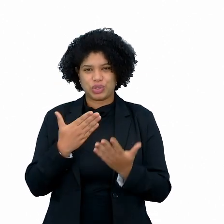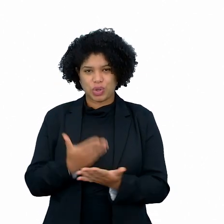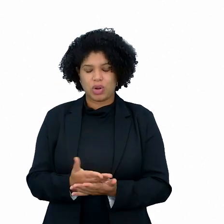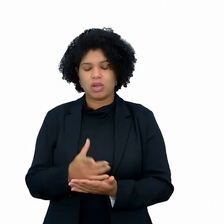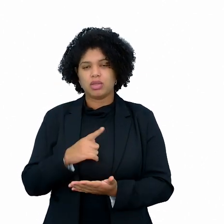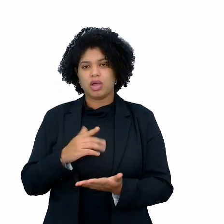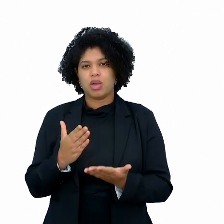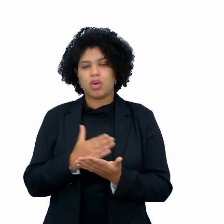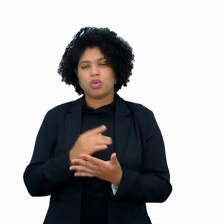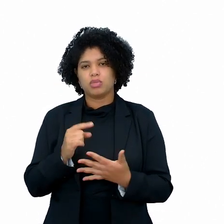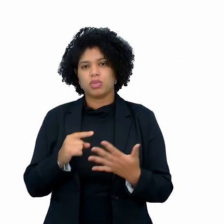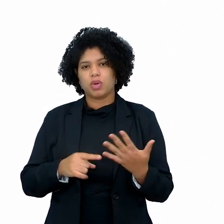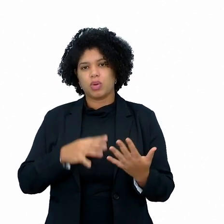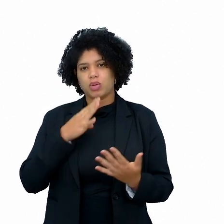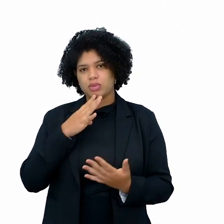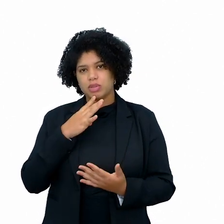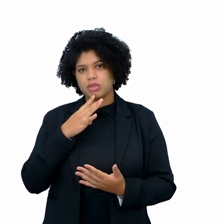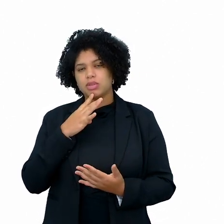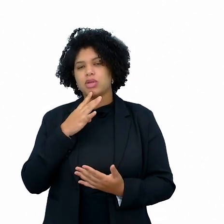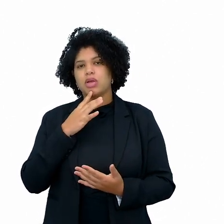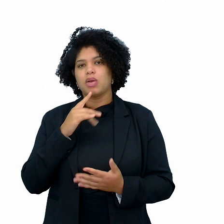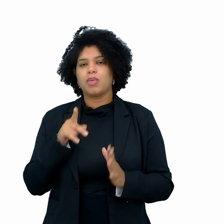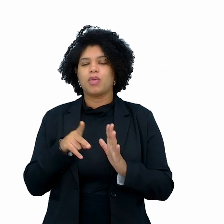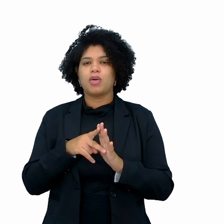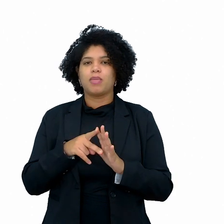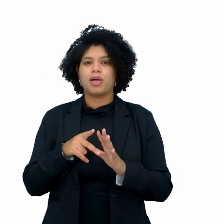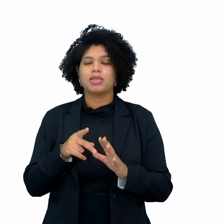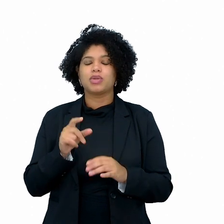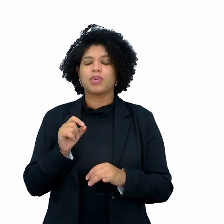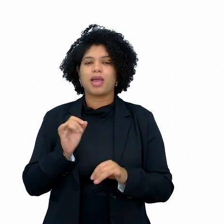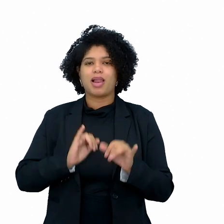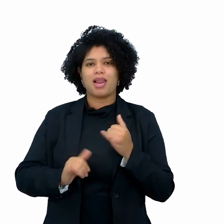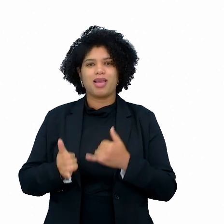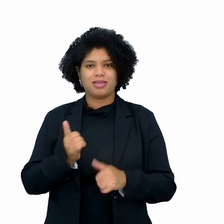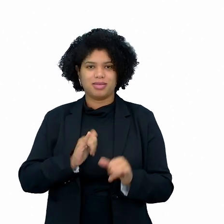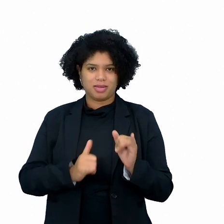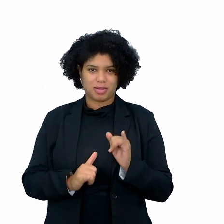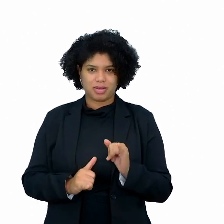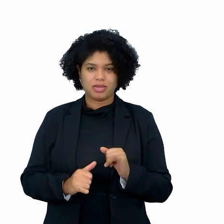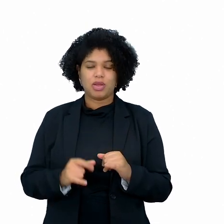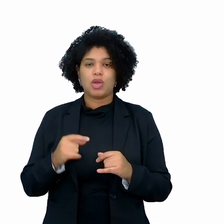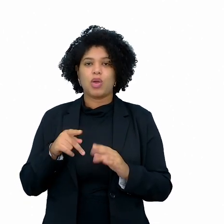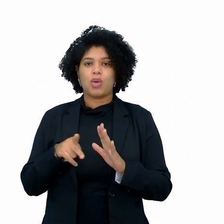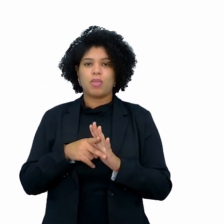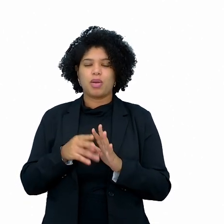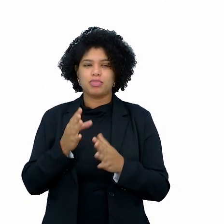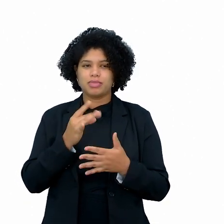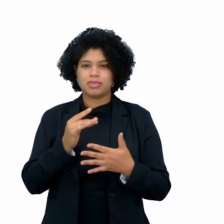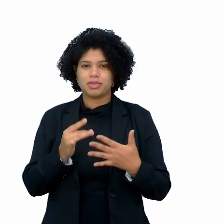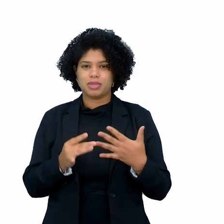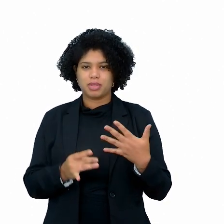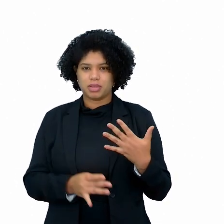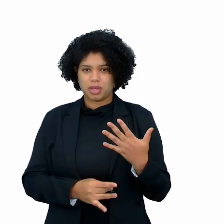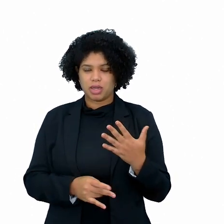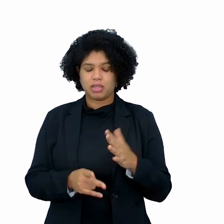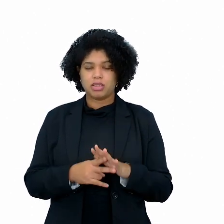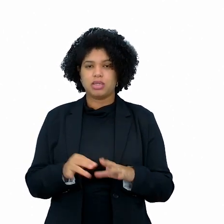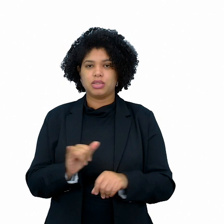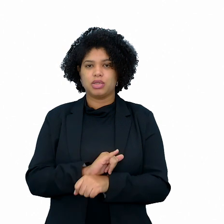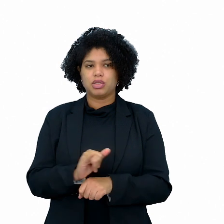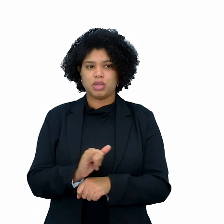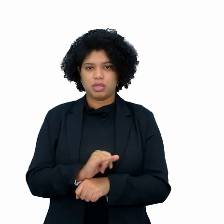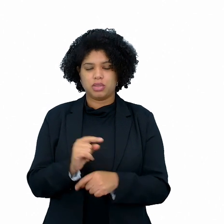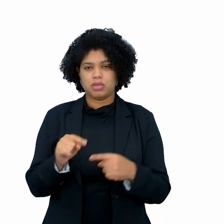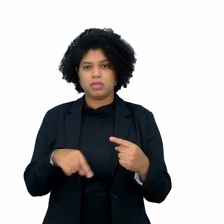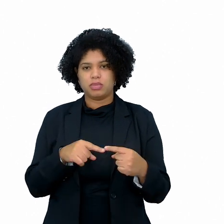os aparelhos, circuitos e componentes elétricos. O tema gerador parte da busca das especificações técnicas desses